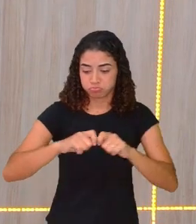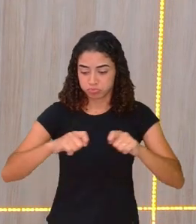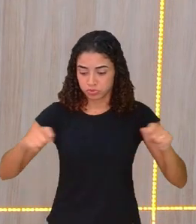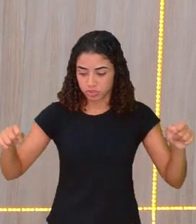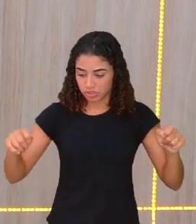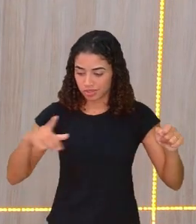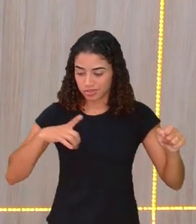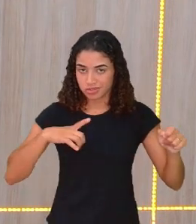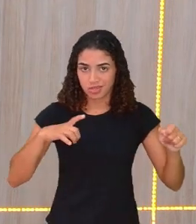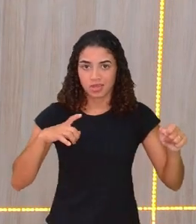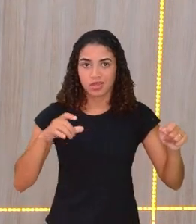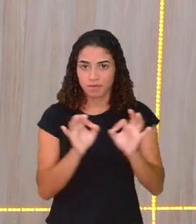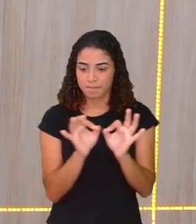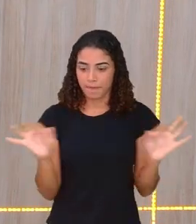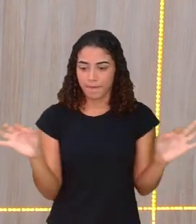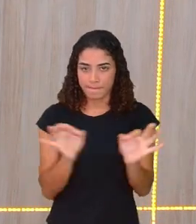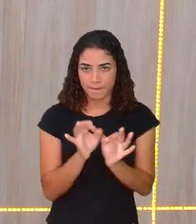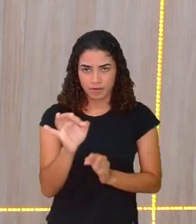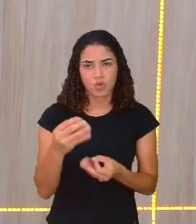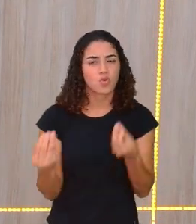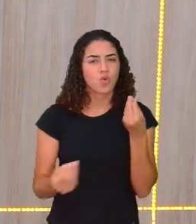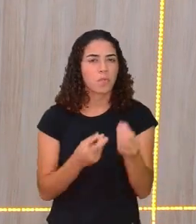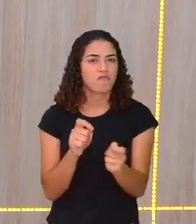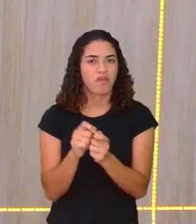vai ter o comprimento. Mas vamos ver como é que se processa.